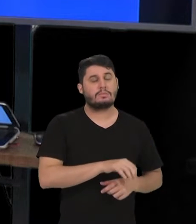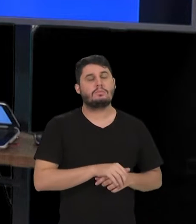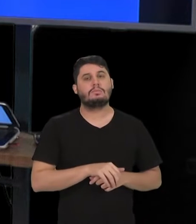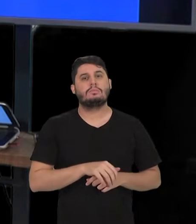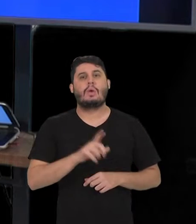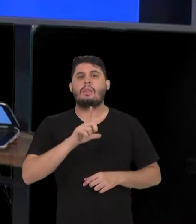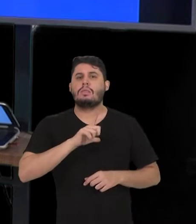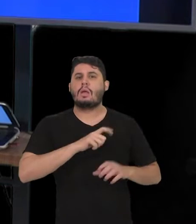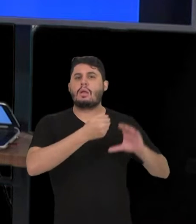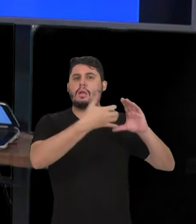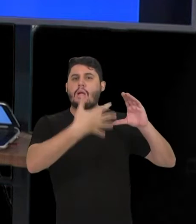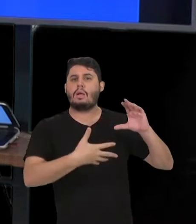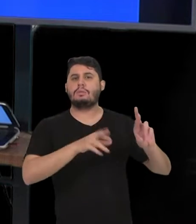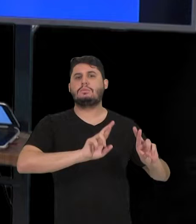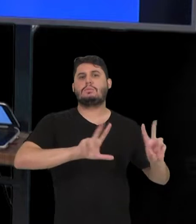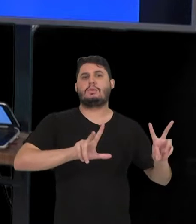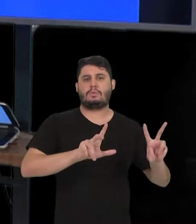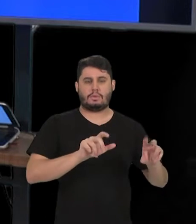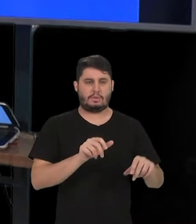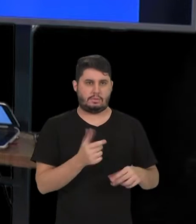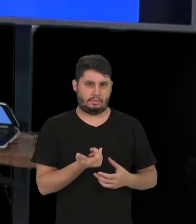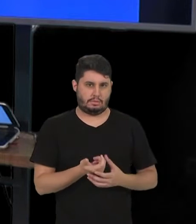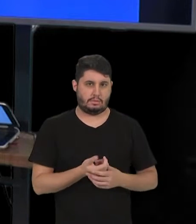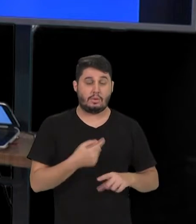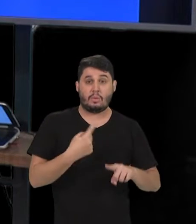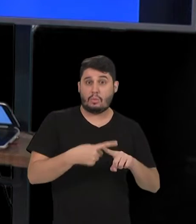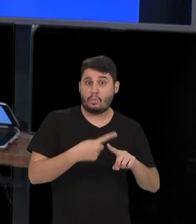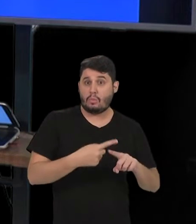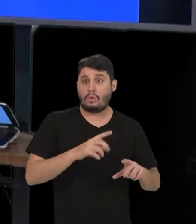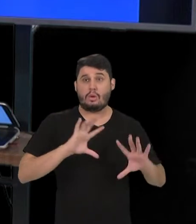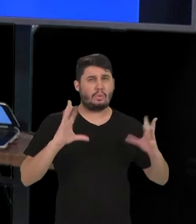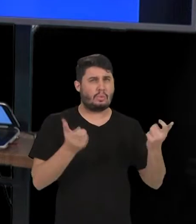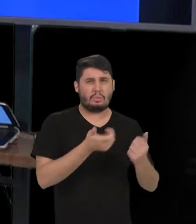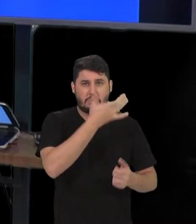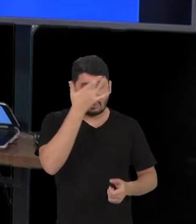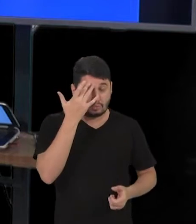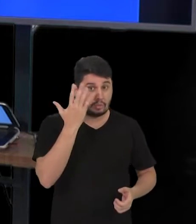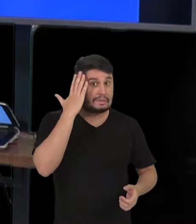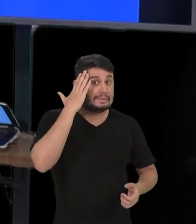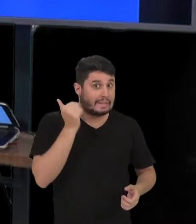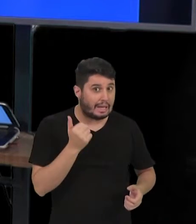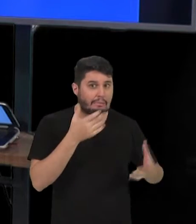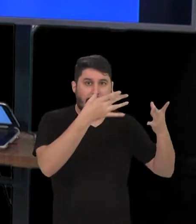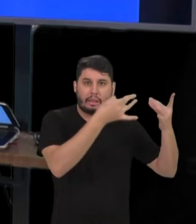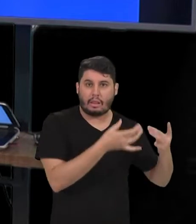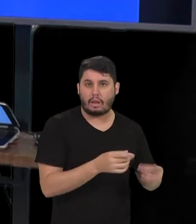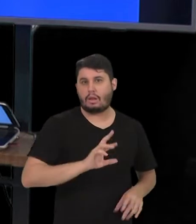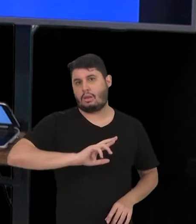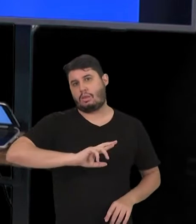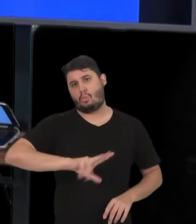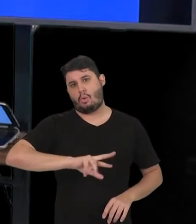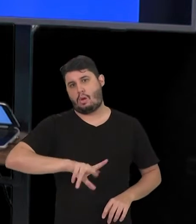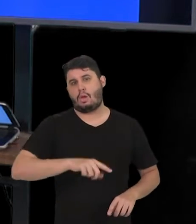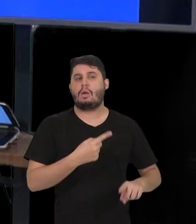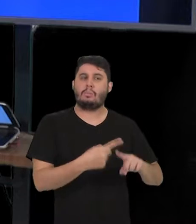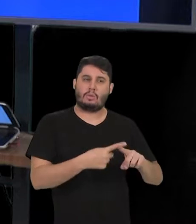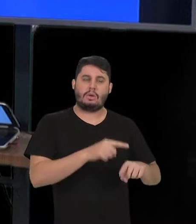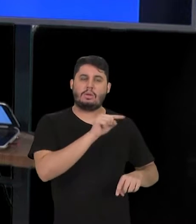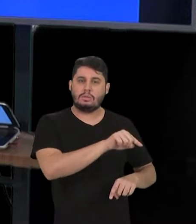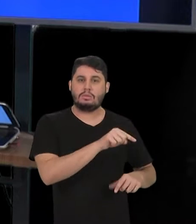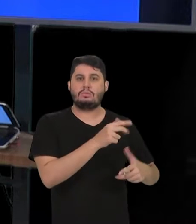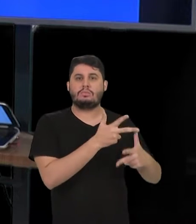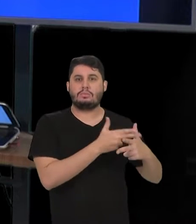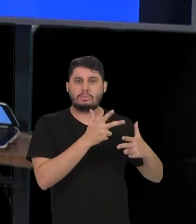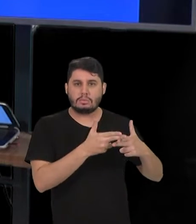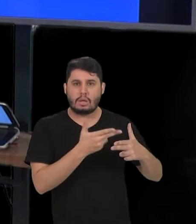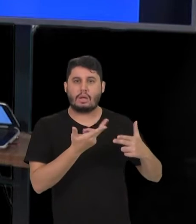tem uma característica diferente. Nem todo mundo vai ter acesso a essa informação, né? Isso é uma série, La Casa de Papel, que não